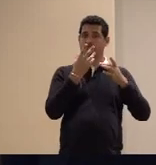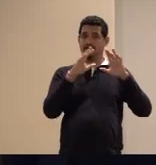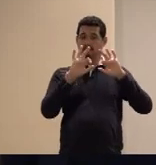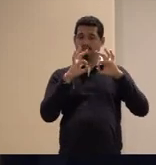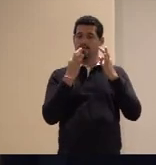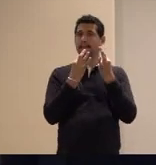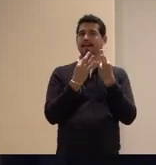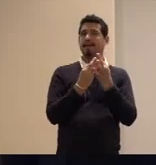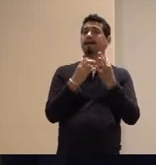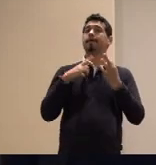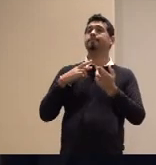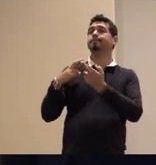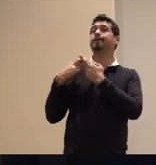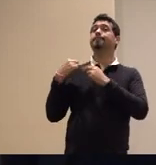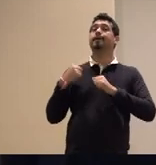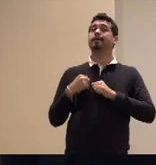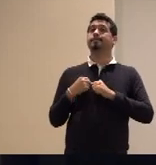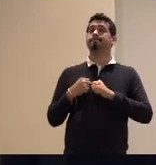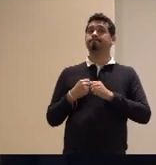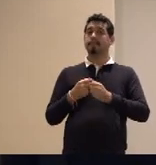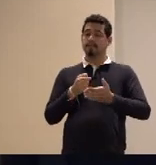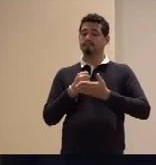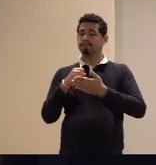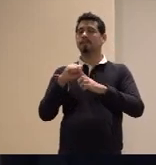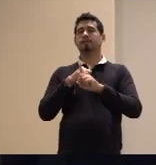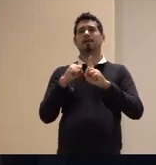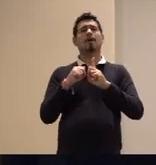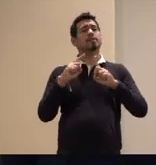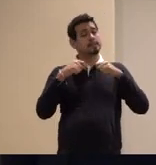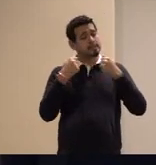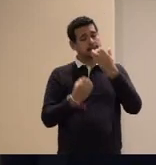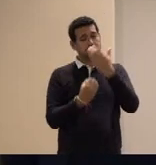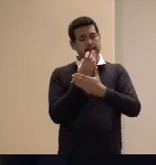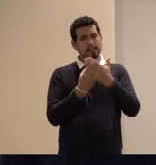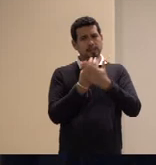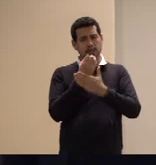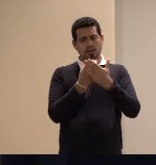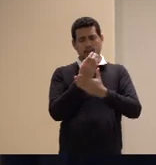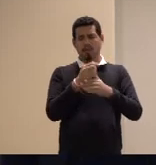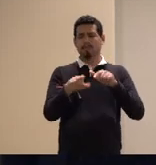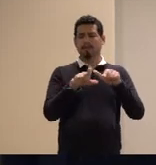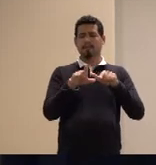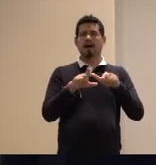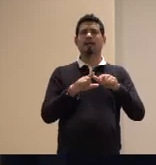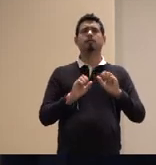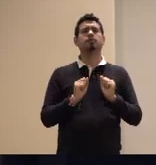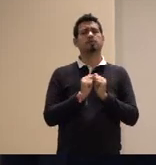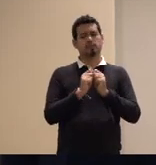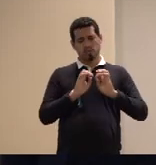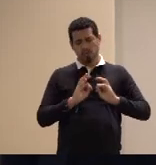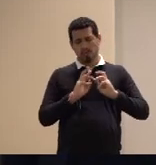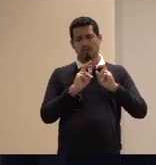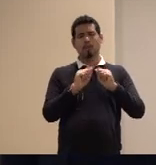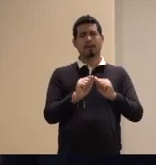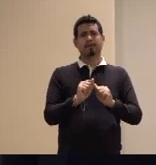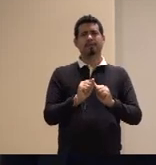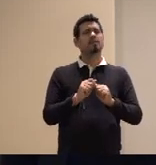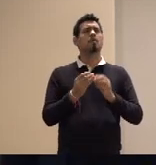assistência social. Aqui, por exemplo, a gente teve que criar um serviço de acolhimento totalmente